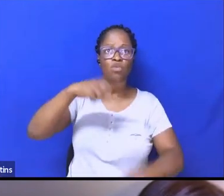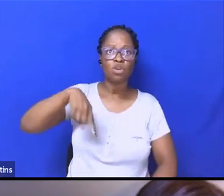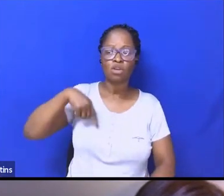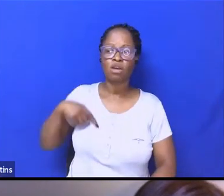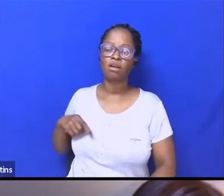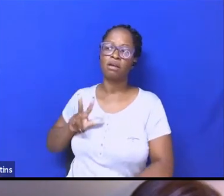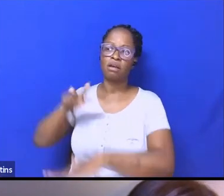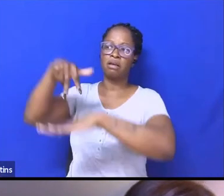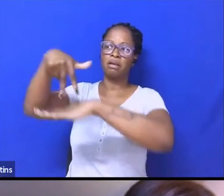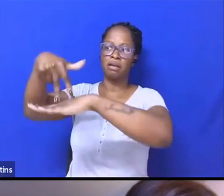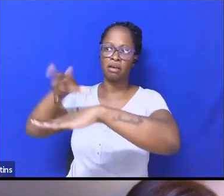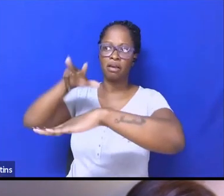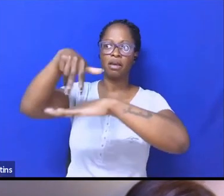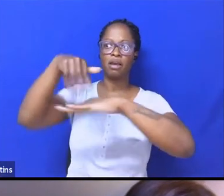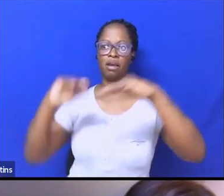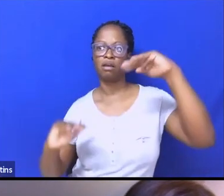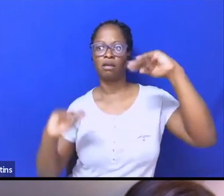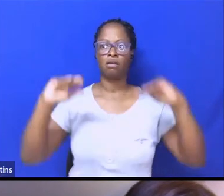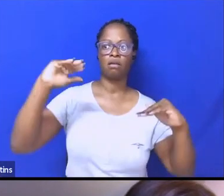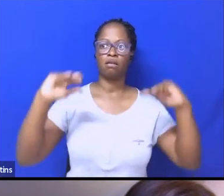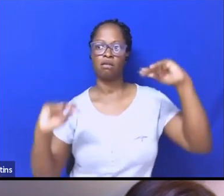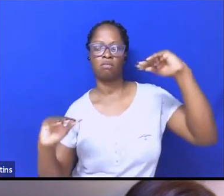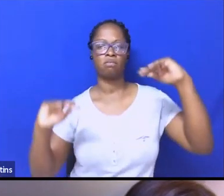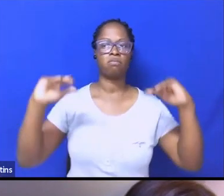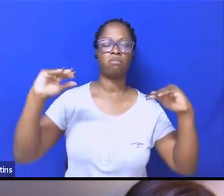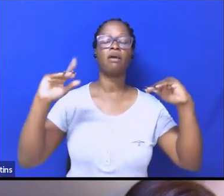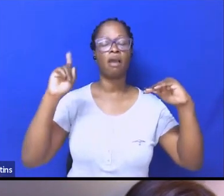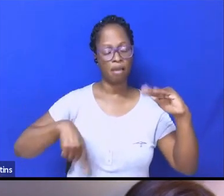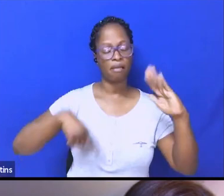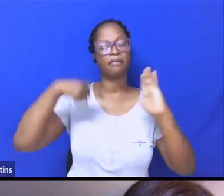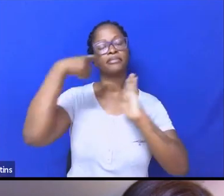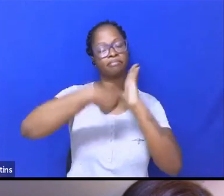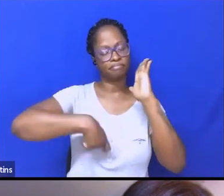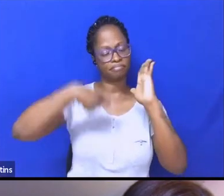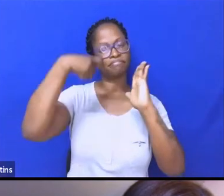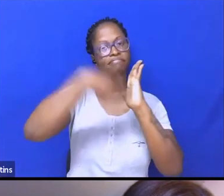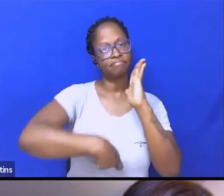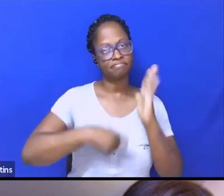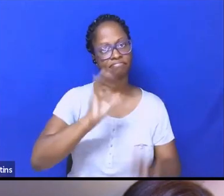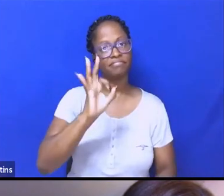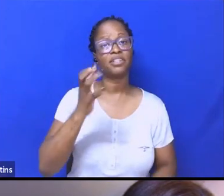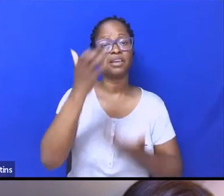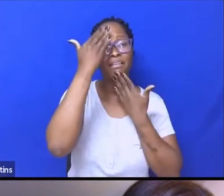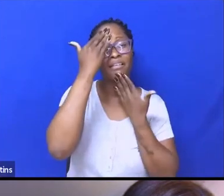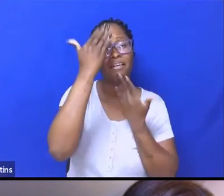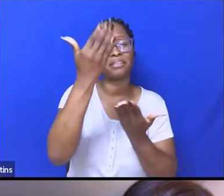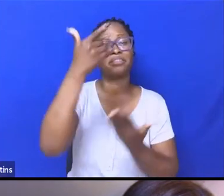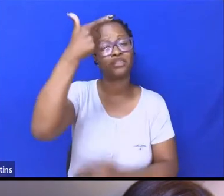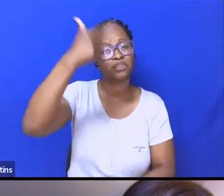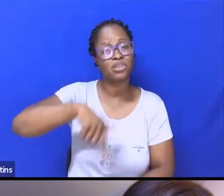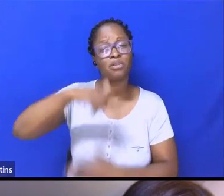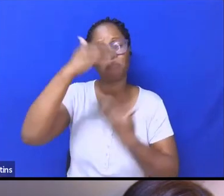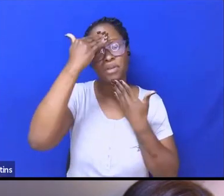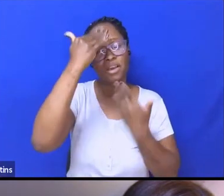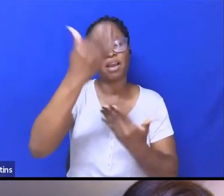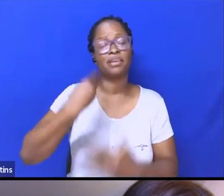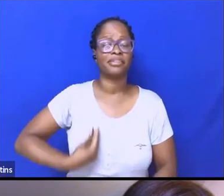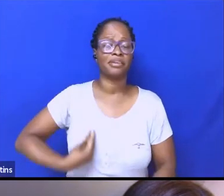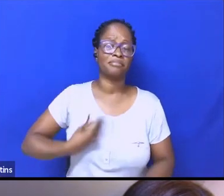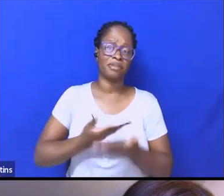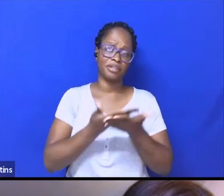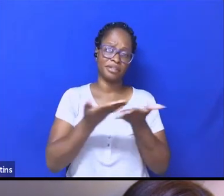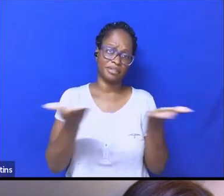sempre uma gangorra então é sempre de fato uma luta eu queria agradecer mais uma vez muitíssimo a presença de vocês